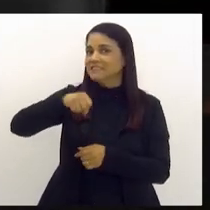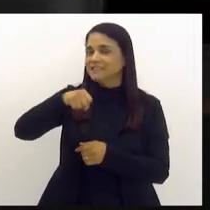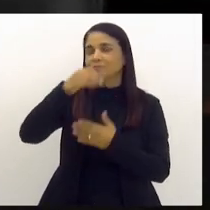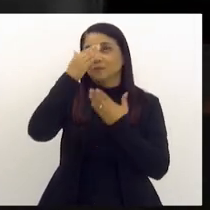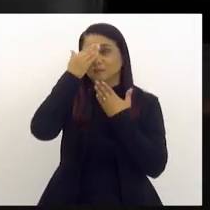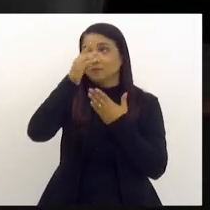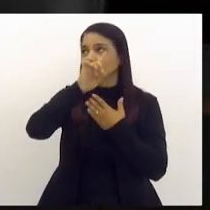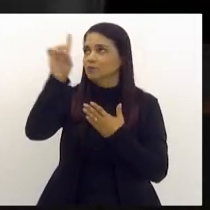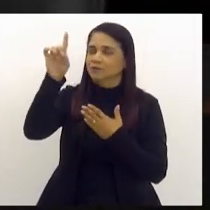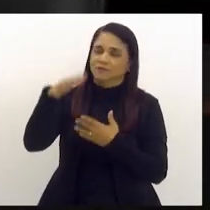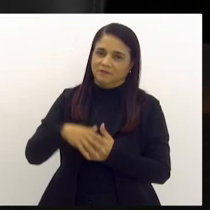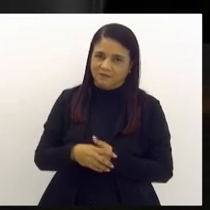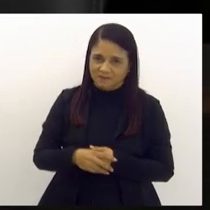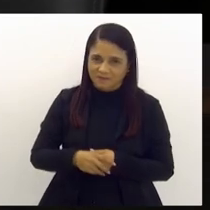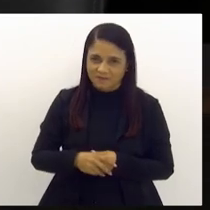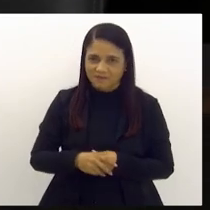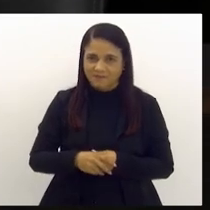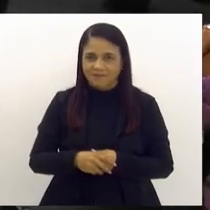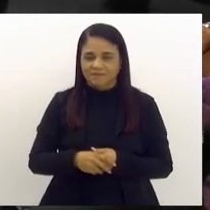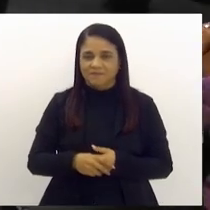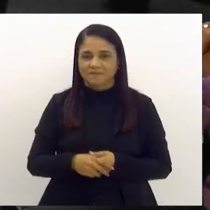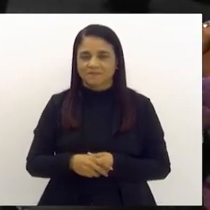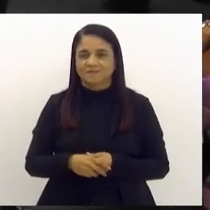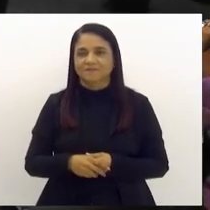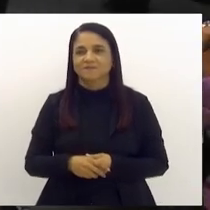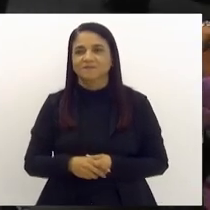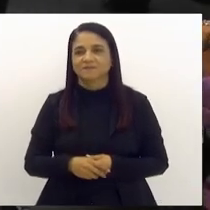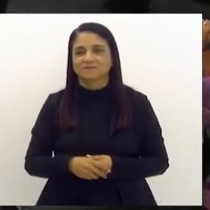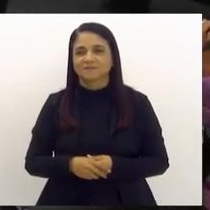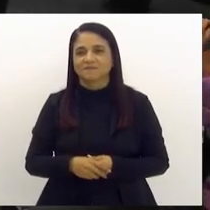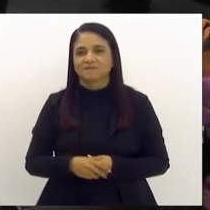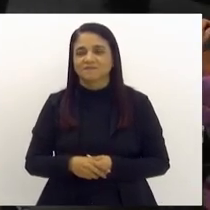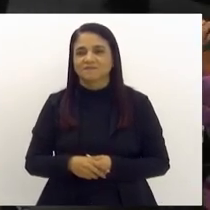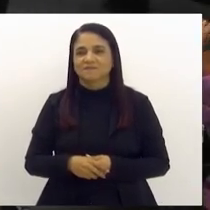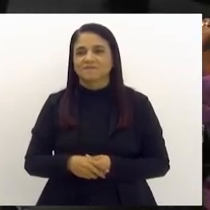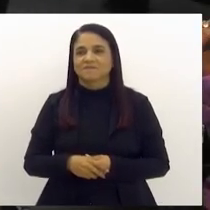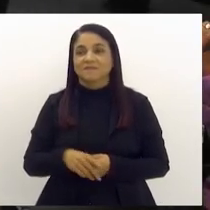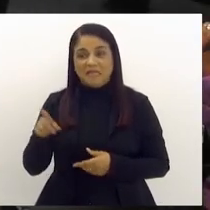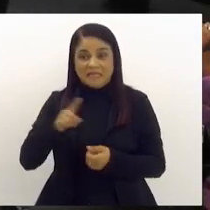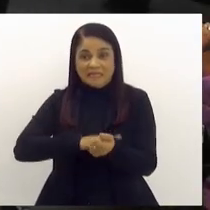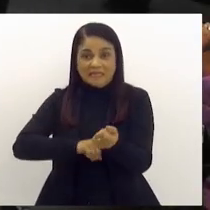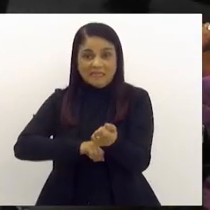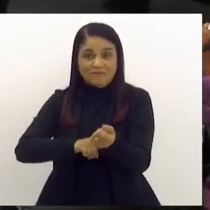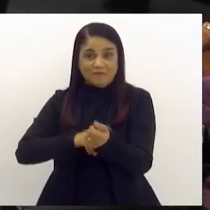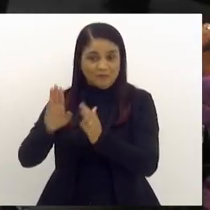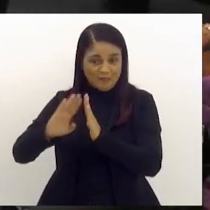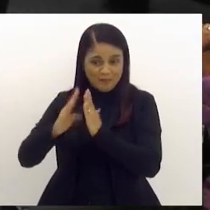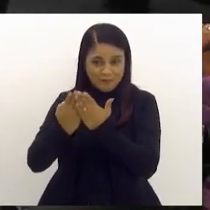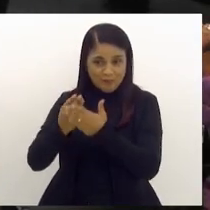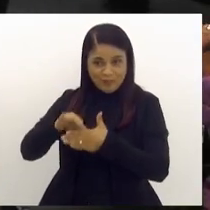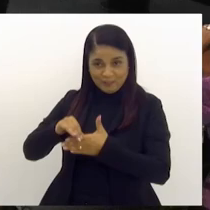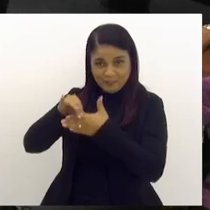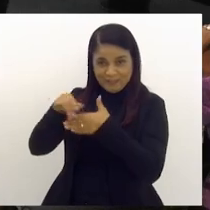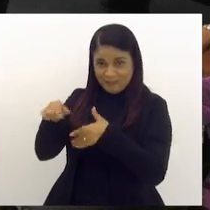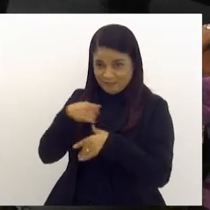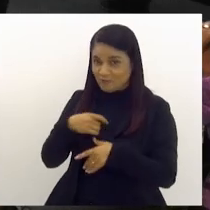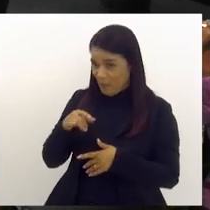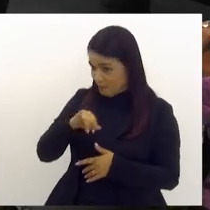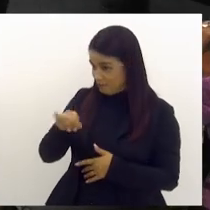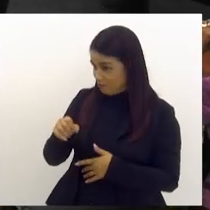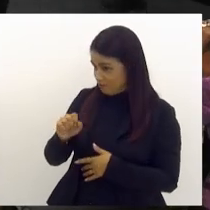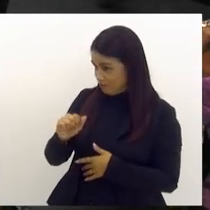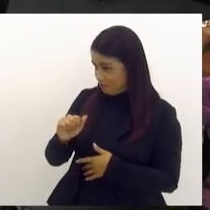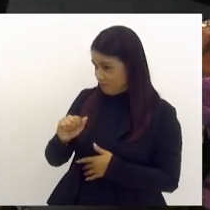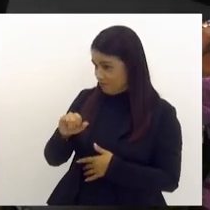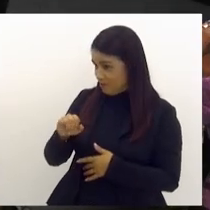Muito obrigado aí. Obrigado, deputado Brazão. Ele estava nervoso no colégio de líder, aquele outro, né, Jari? Falei, tem que